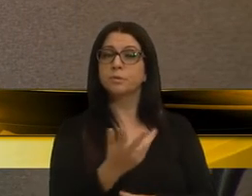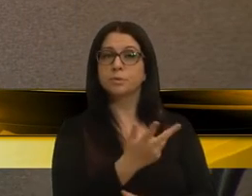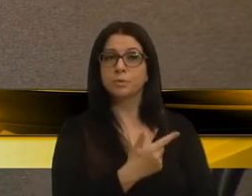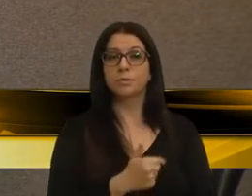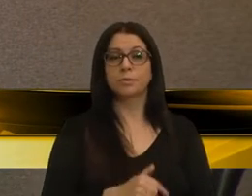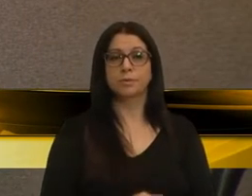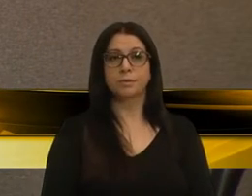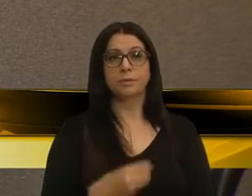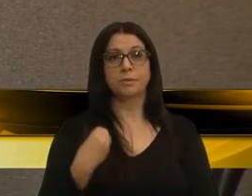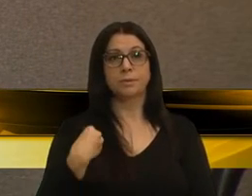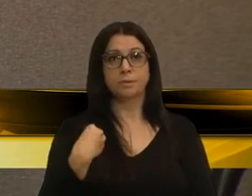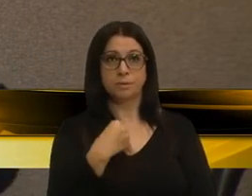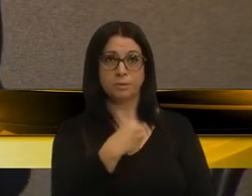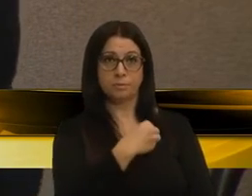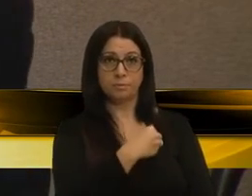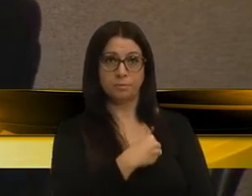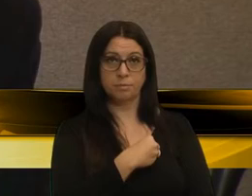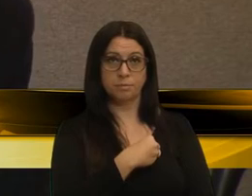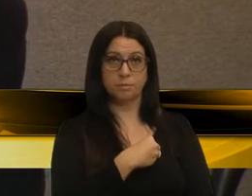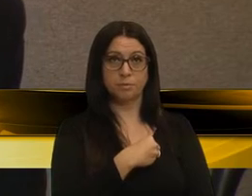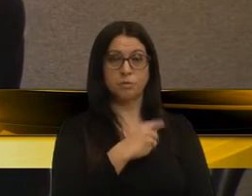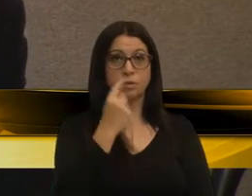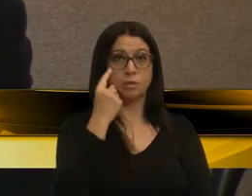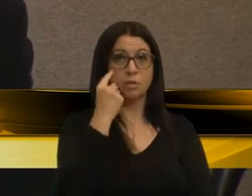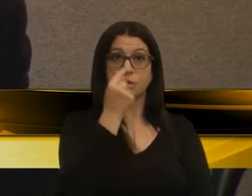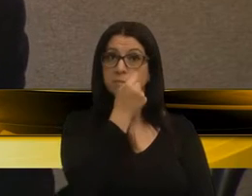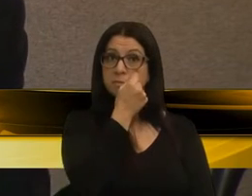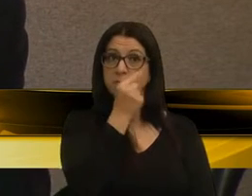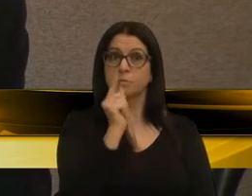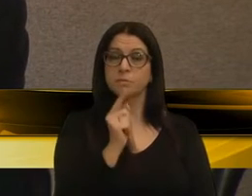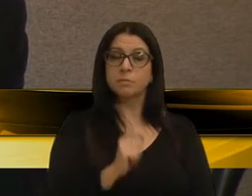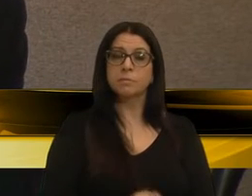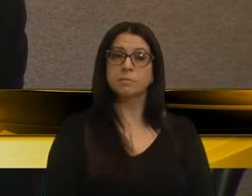todos médicos oftalmologistas